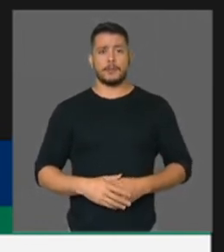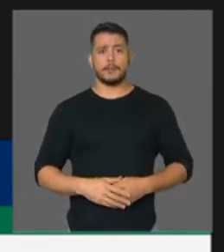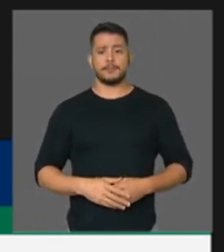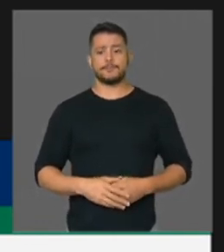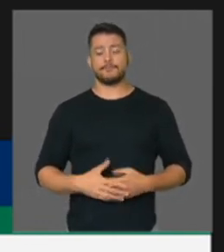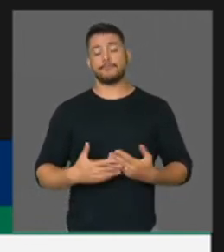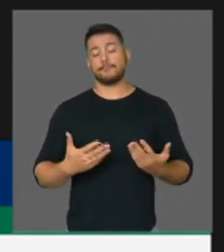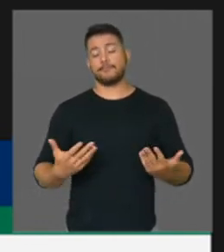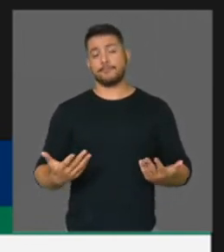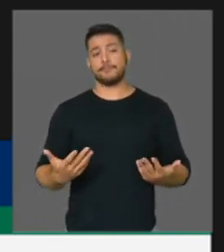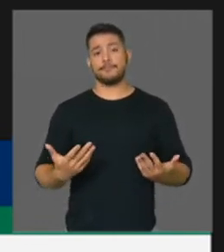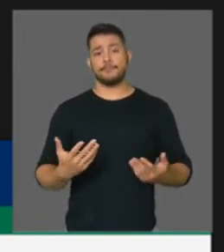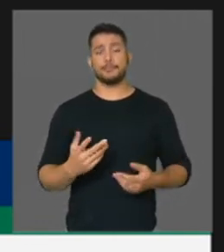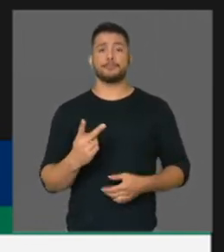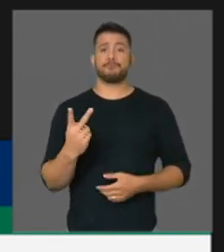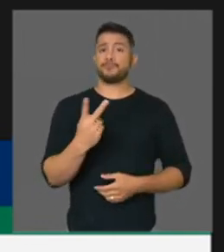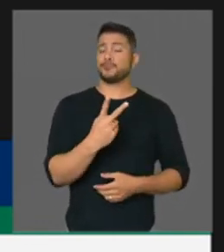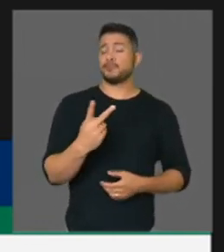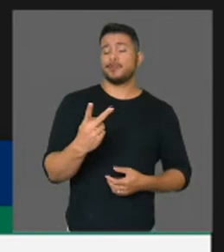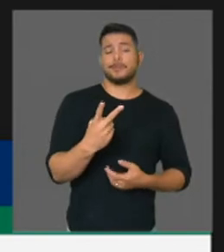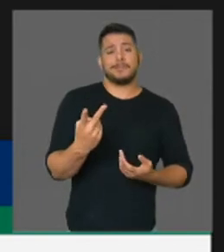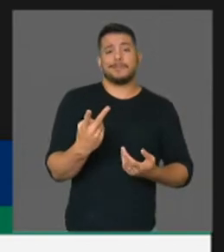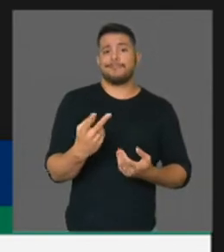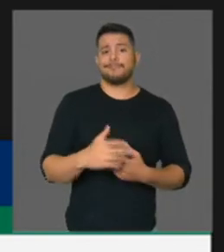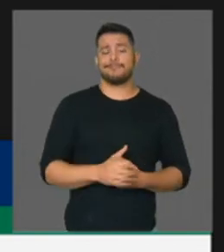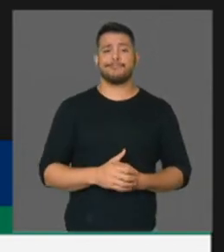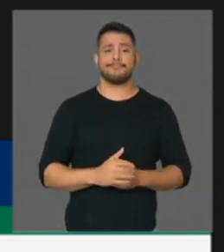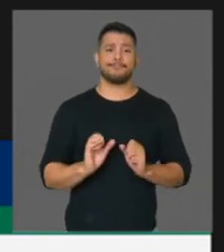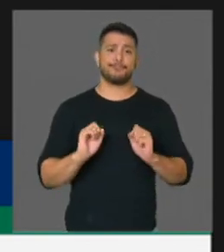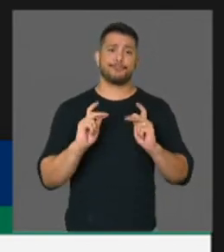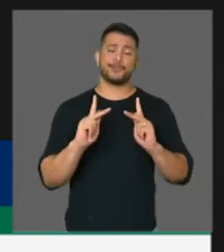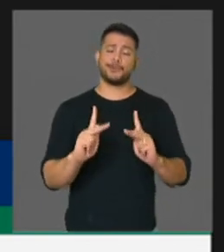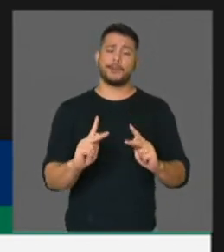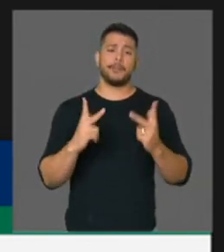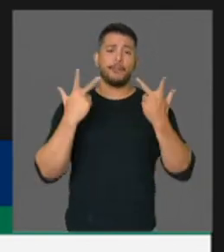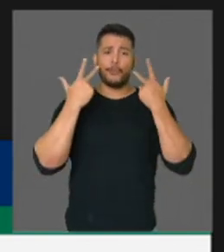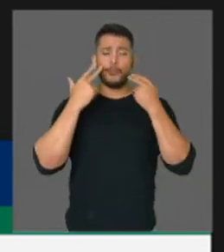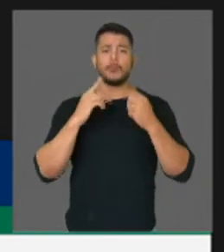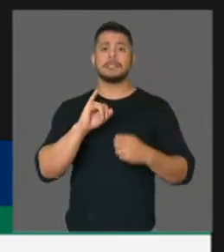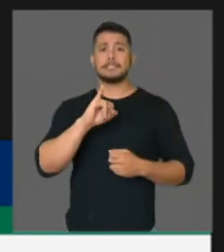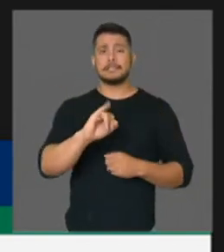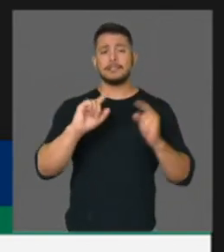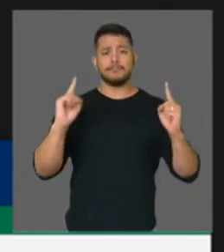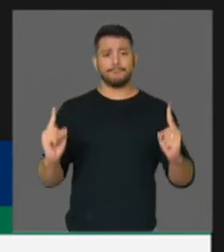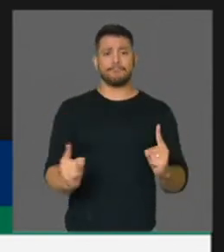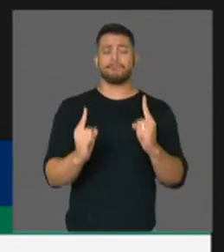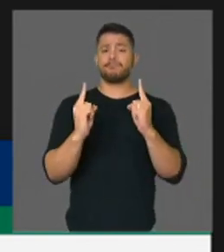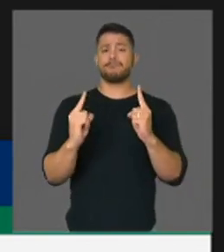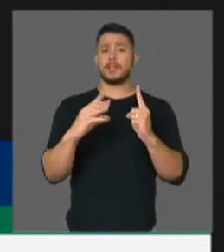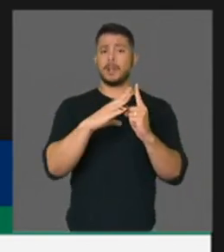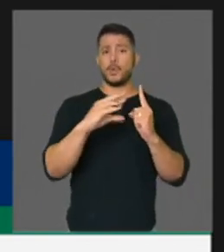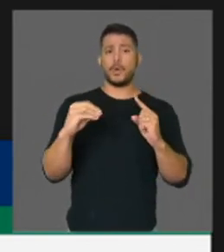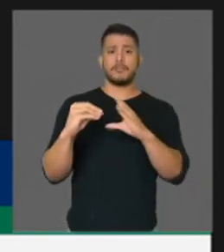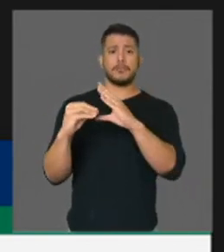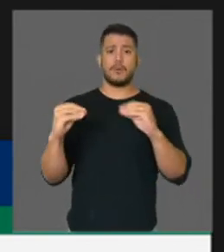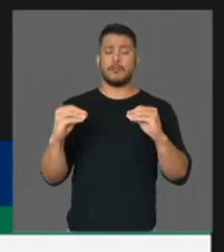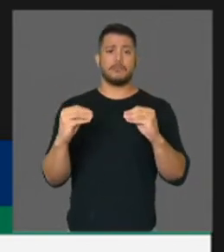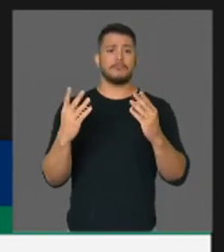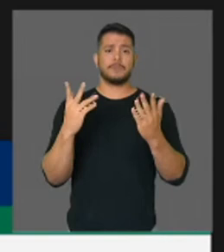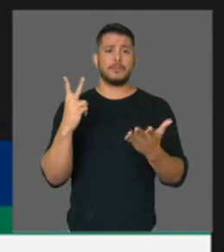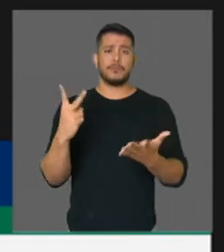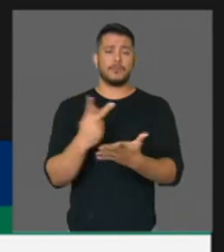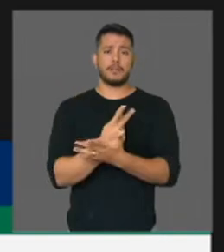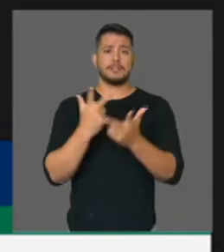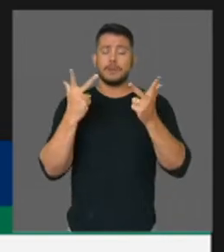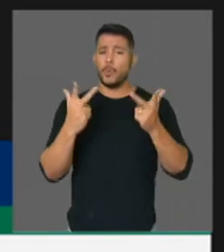merecem. Um olha no espelho e enxerga o outro. O Lula olha no espelho e enxerga o Bolsonaro. O Bolsonaro olha no